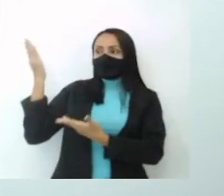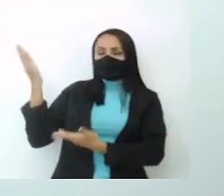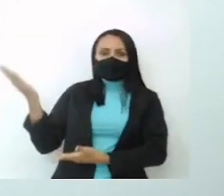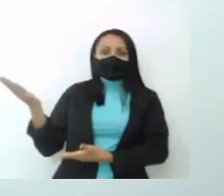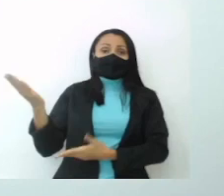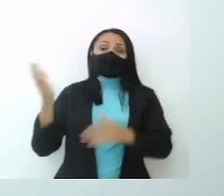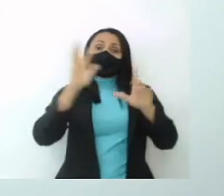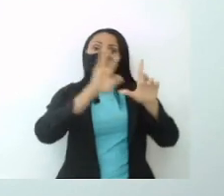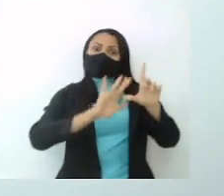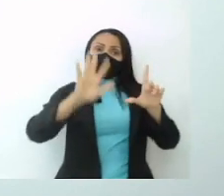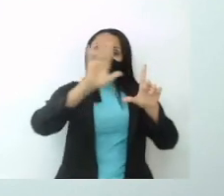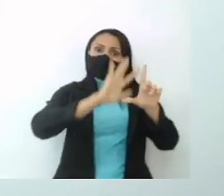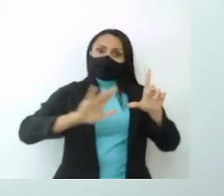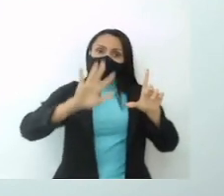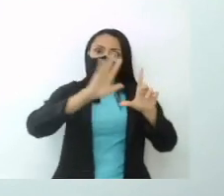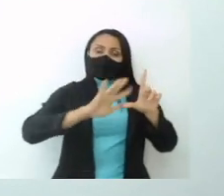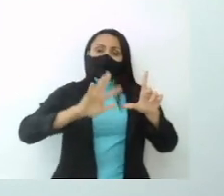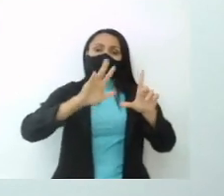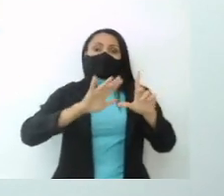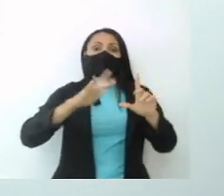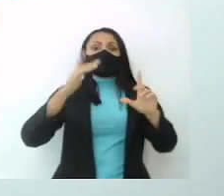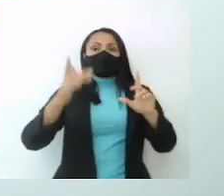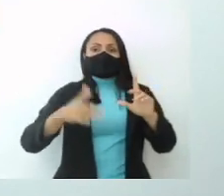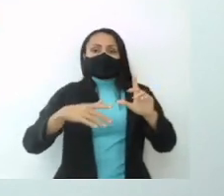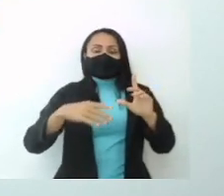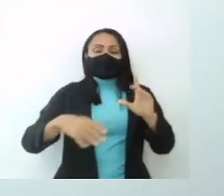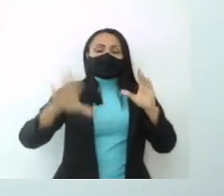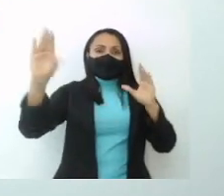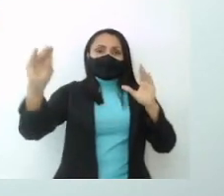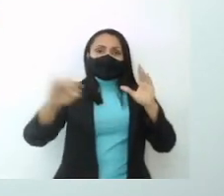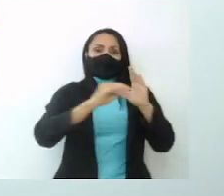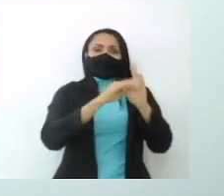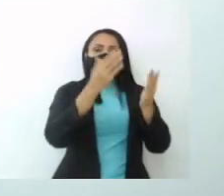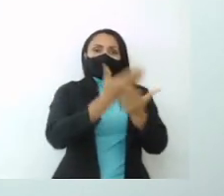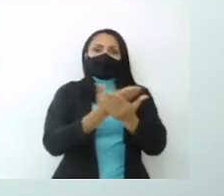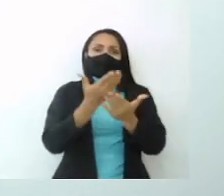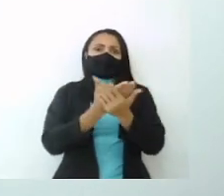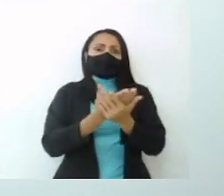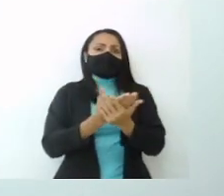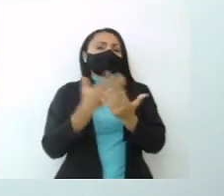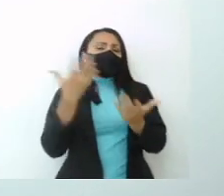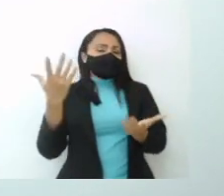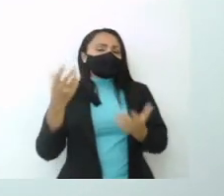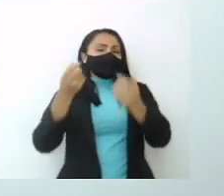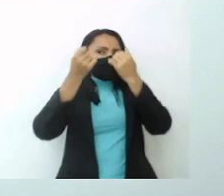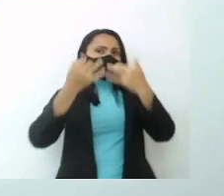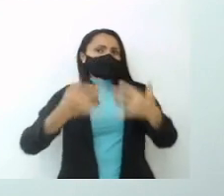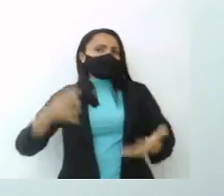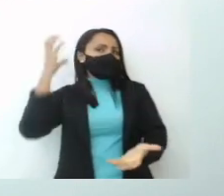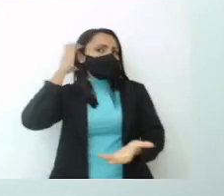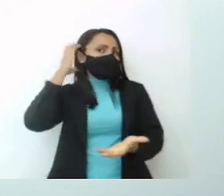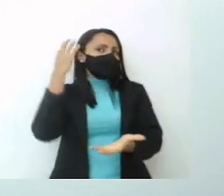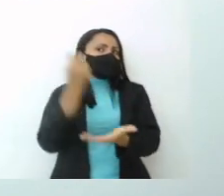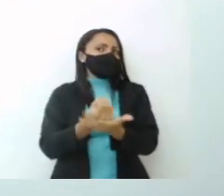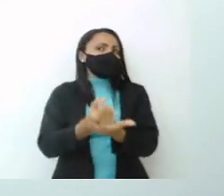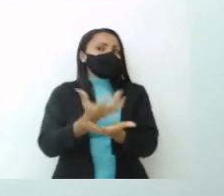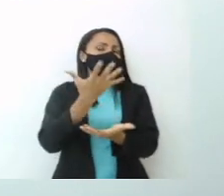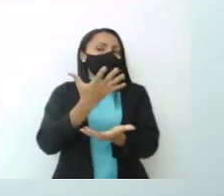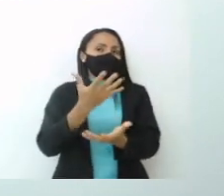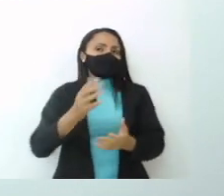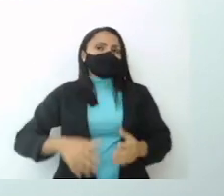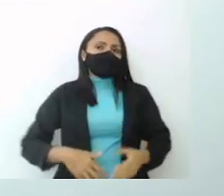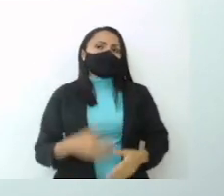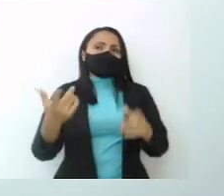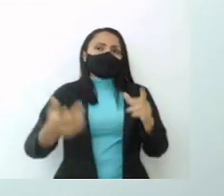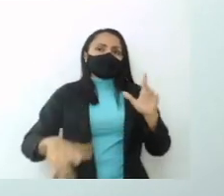para você baixar o fascículo dessa aula e ouvir o podcast também explicando o conteúdo de regra 3. Então aponta a câmera